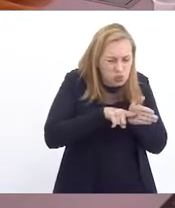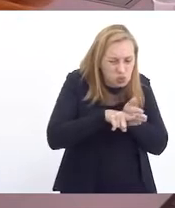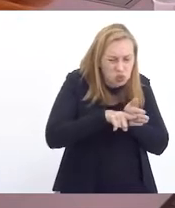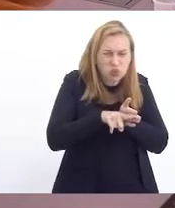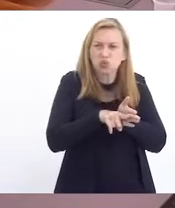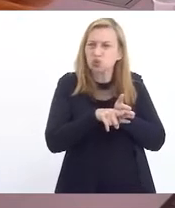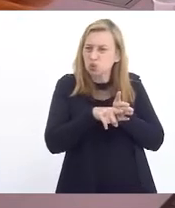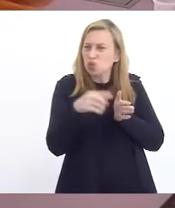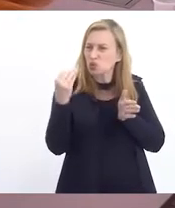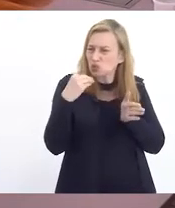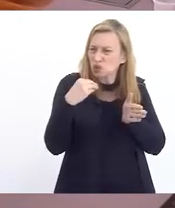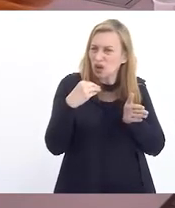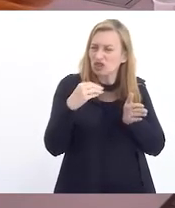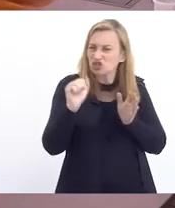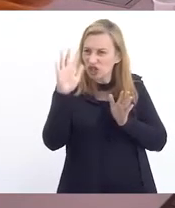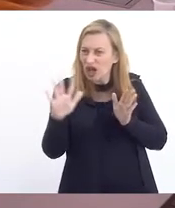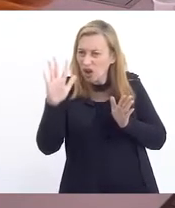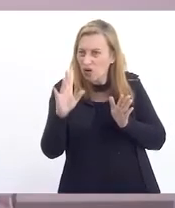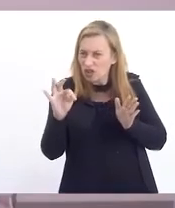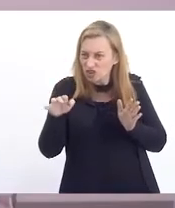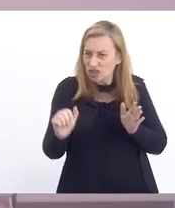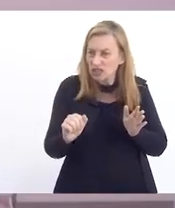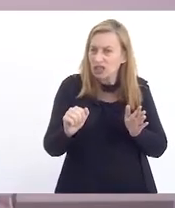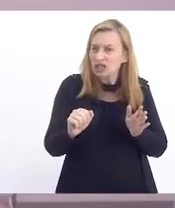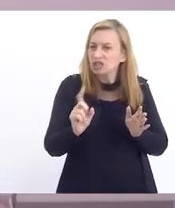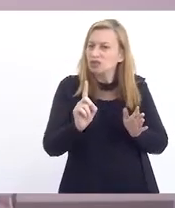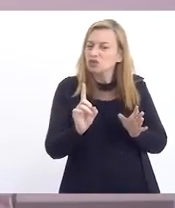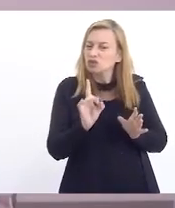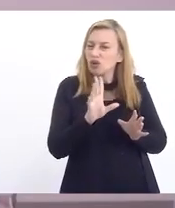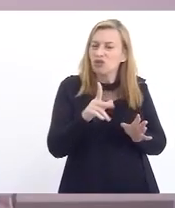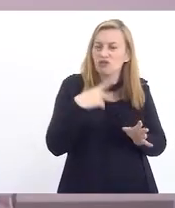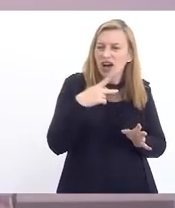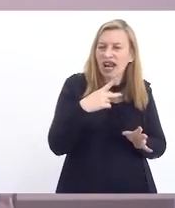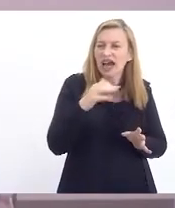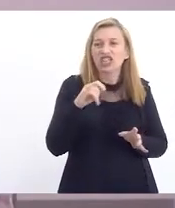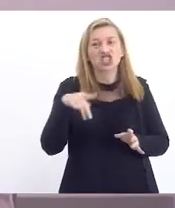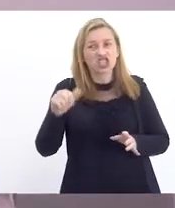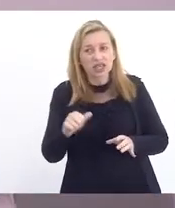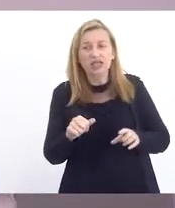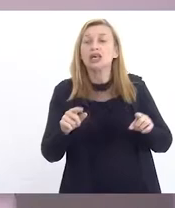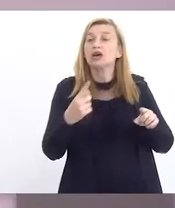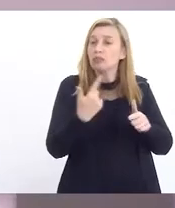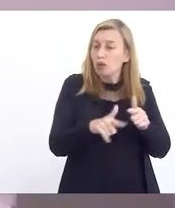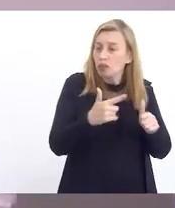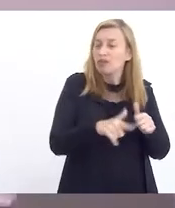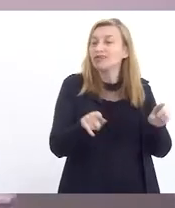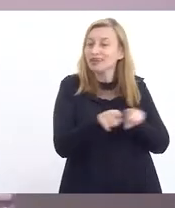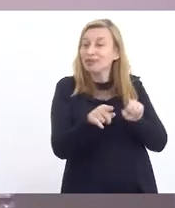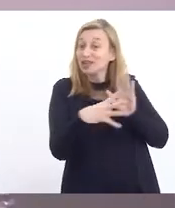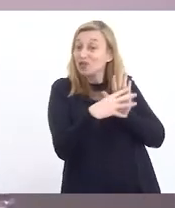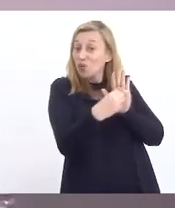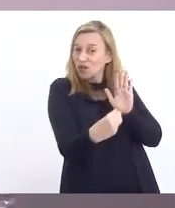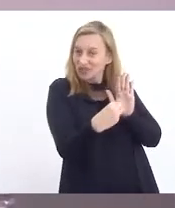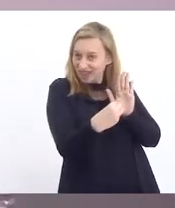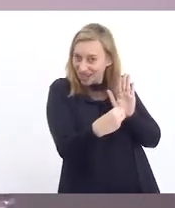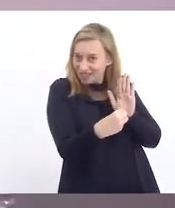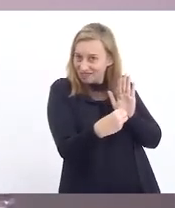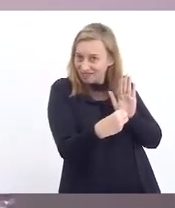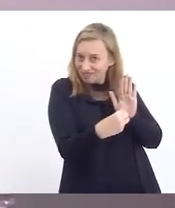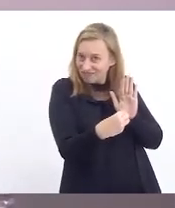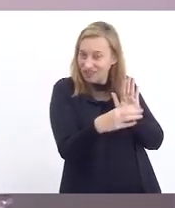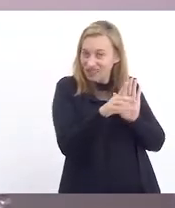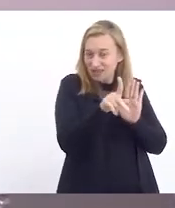agências reguladoras de modo geral, isso não se aplica exclusivamente à Genersa. Não, né? Tem um problema de modelo. A CPI das